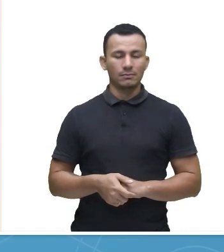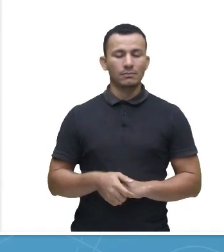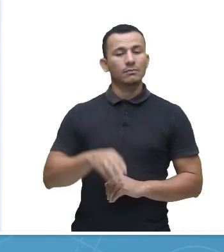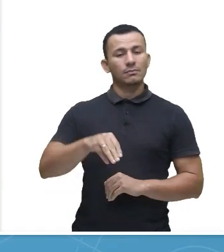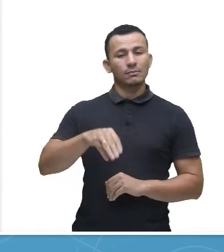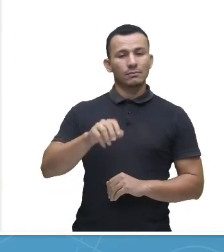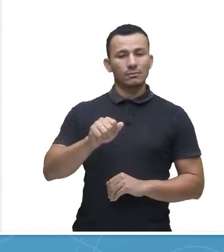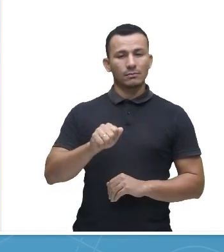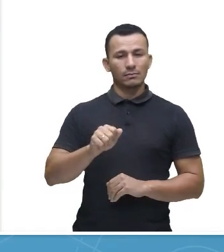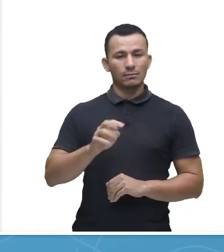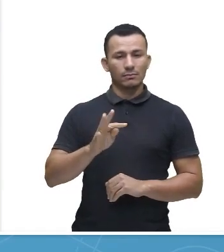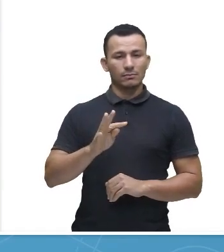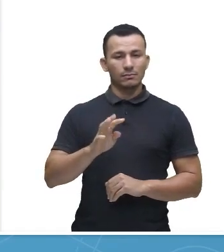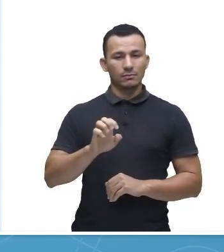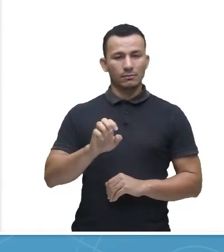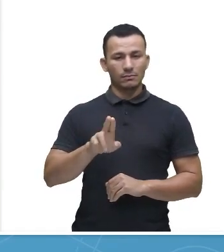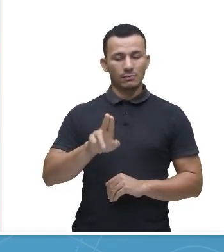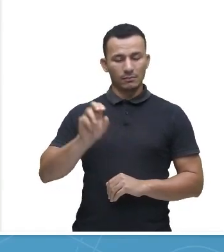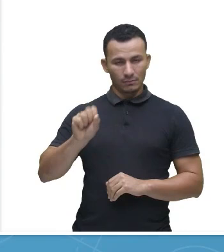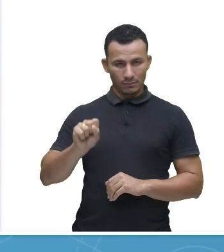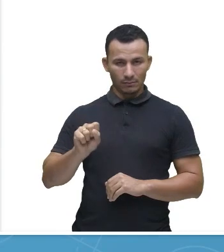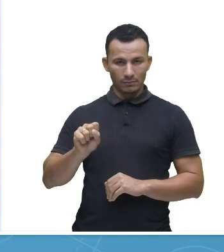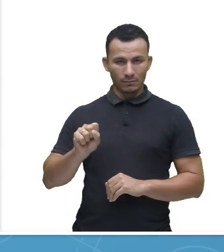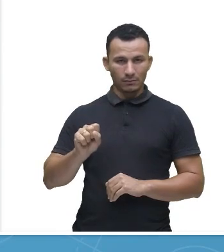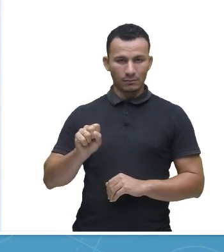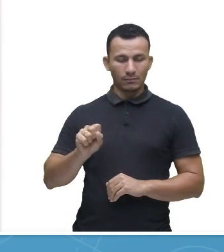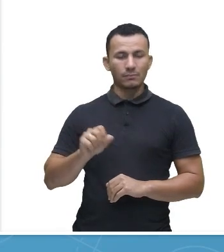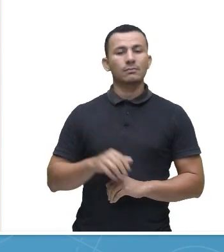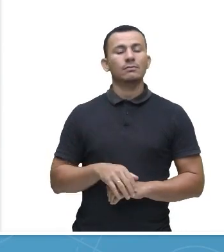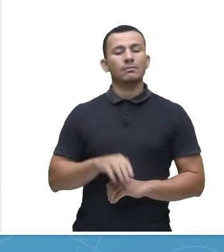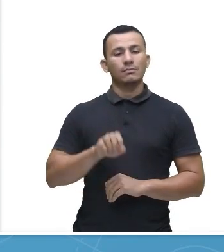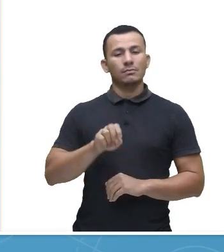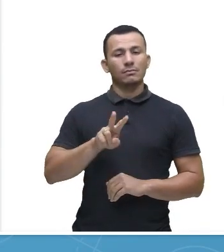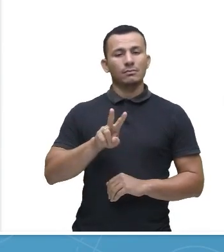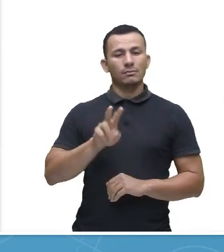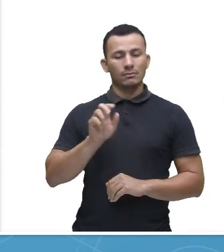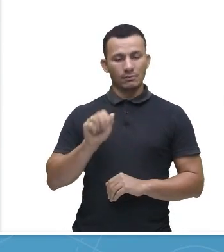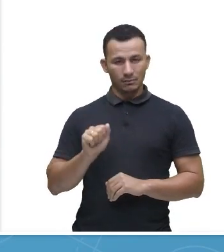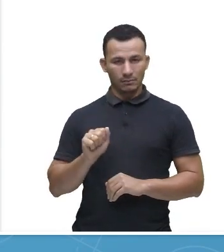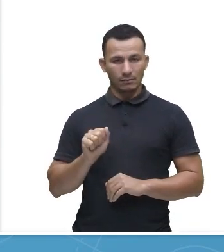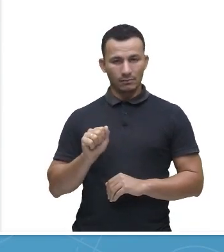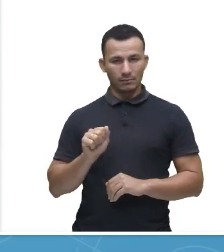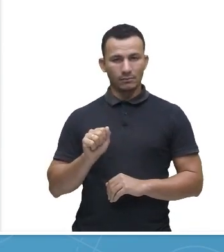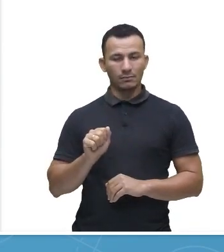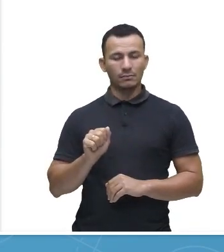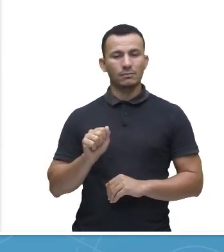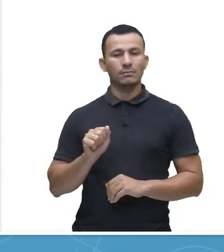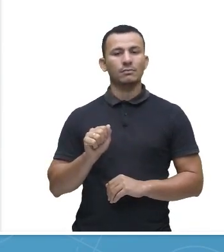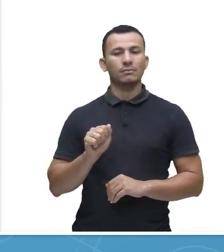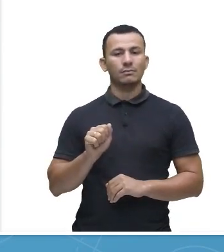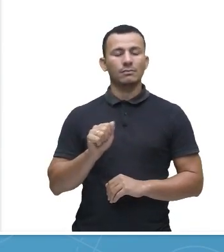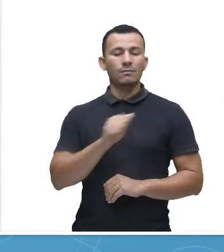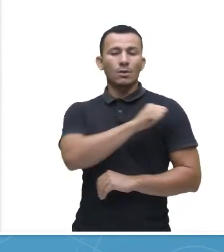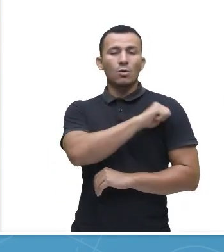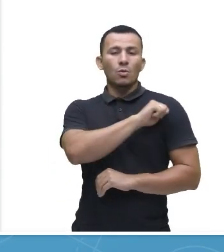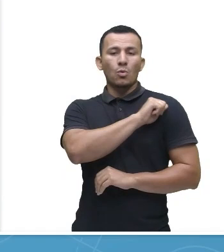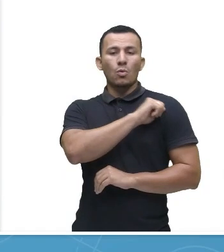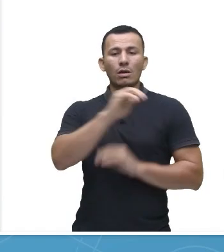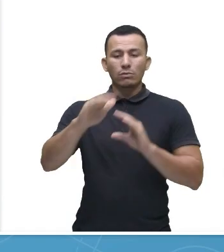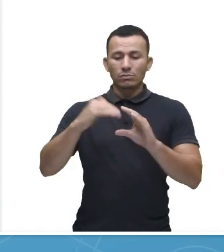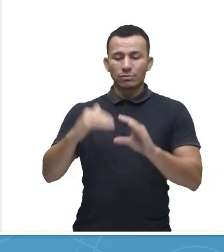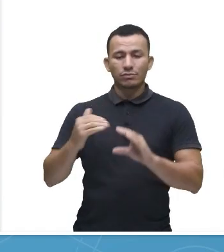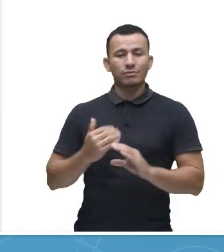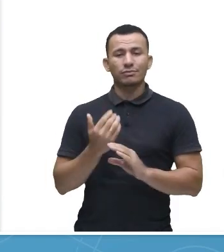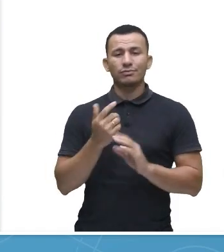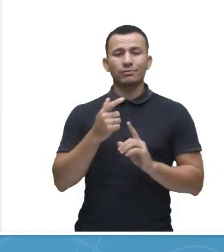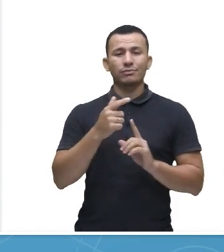Matheus, estamos vendo sim sua mensagem, Matheus. Eva, olha aí, o pessoal fica comentando outras coisas e a gente perde tempo,